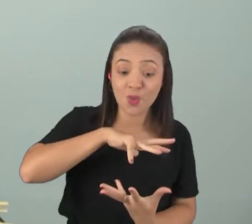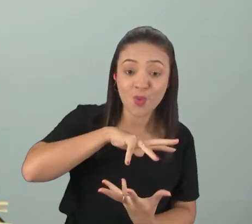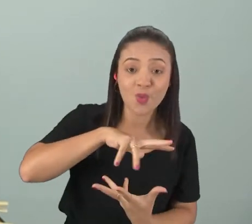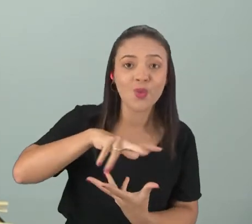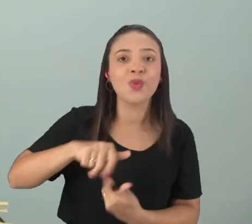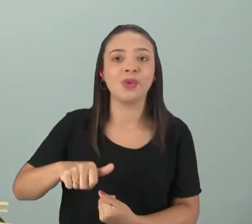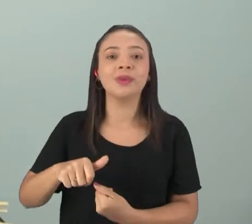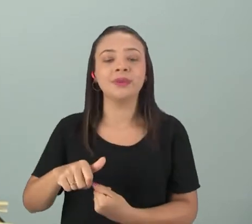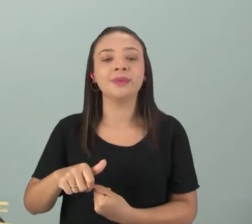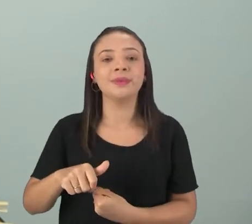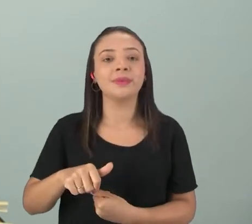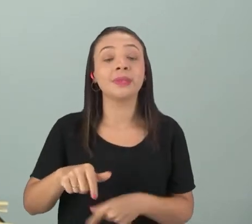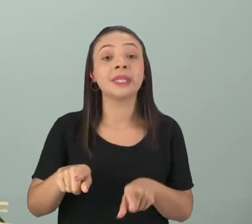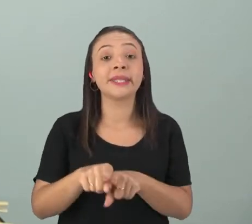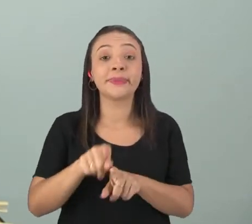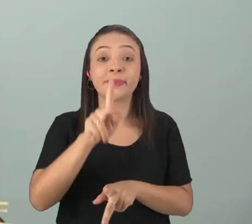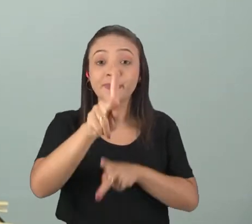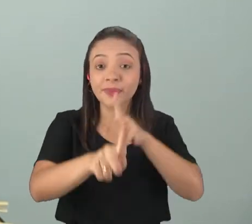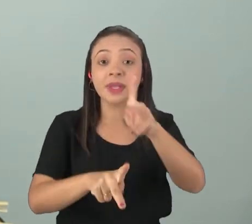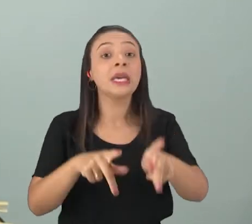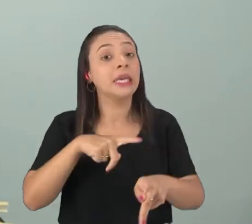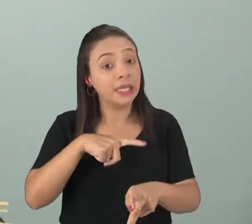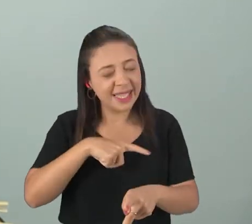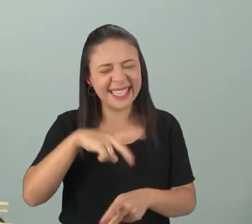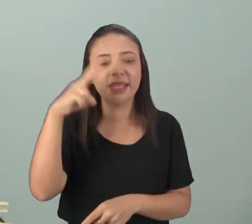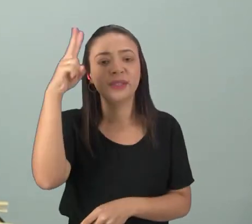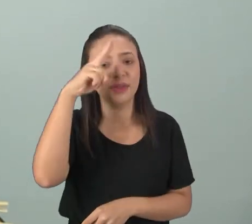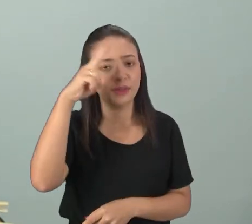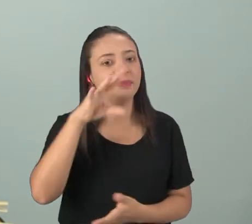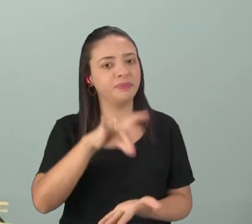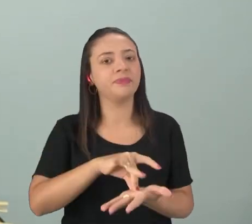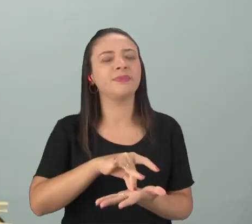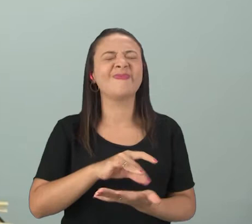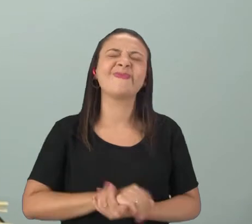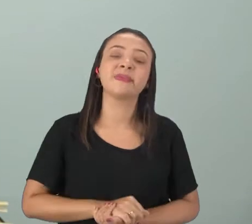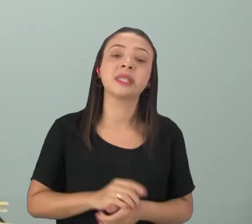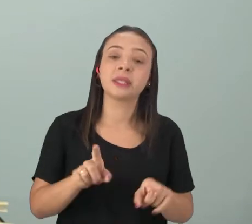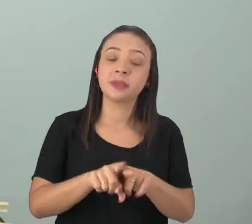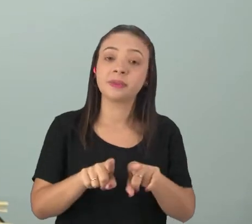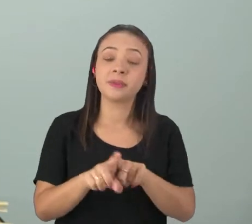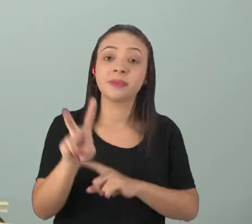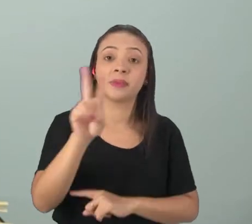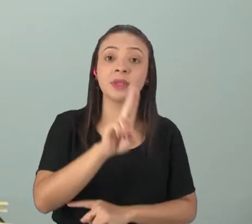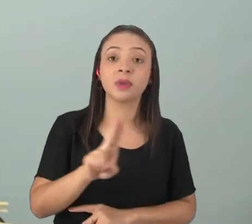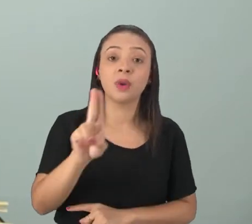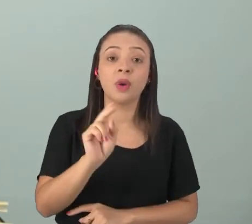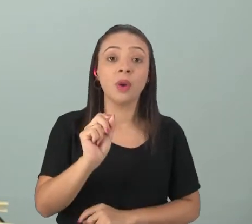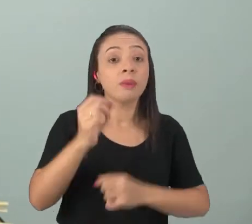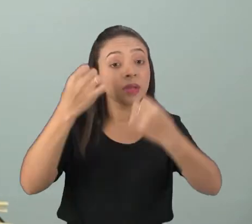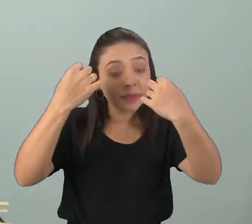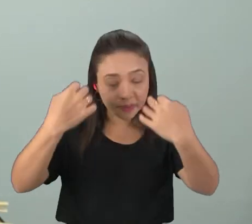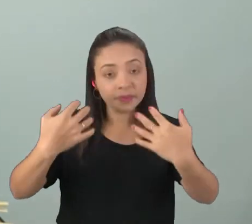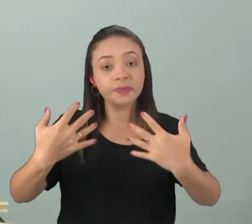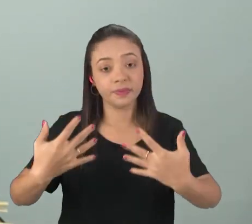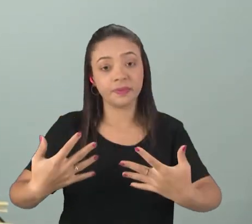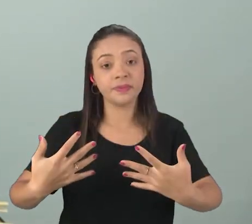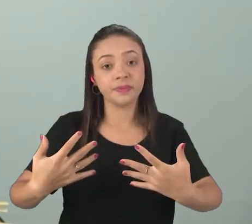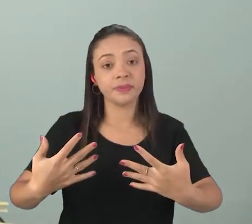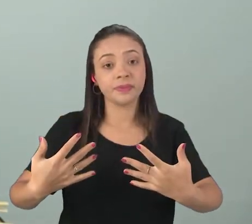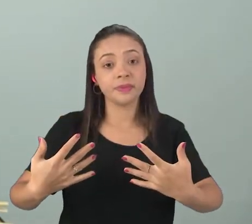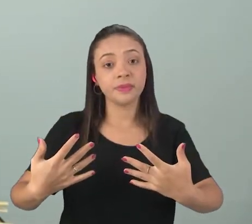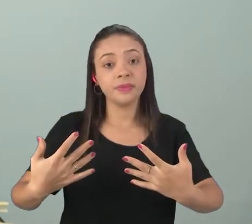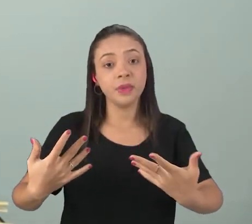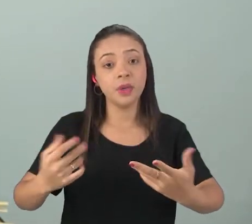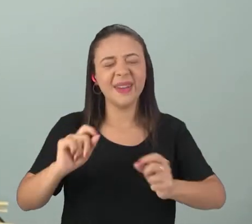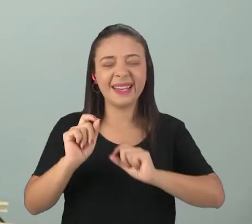E geralmente um povo ele tem essas histórias, né? E elas foram utilizadas para explicar muitas vezes coisas que